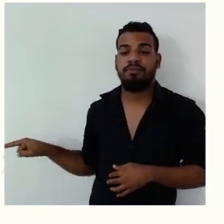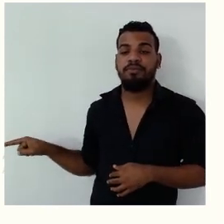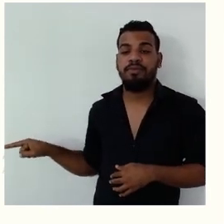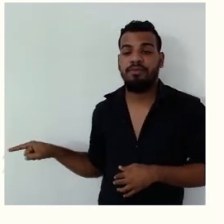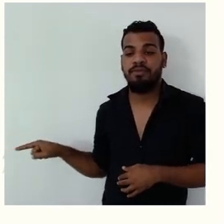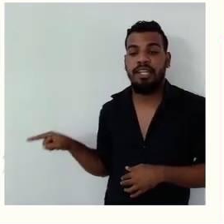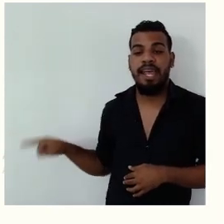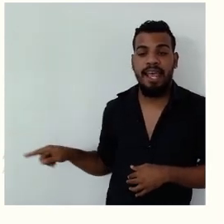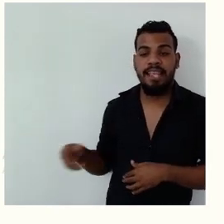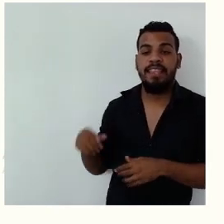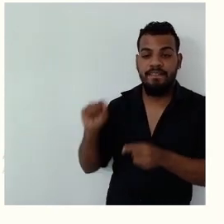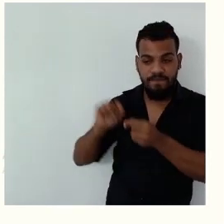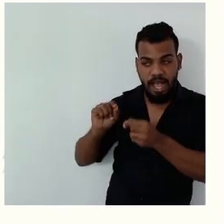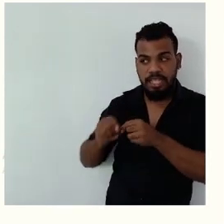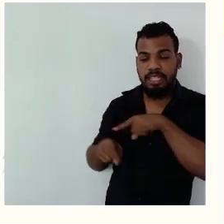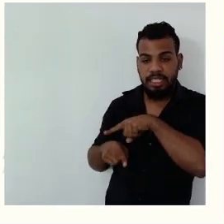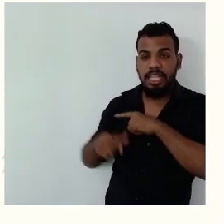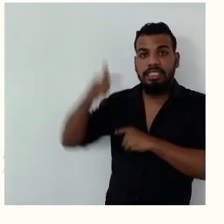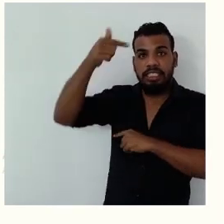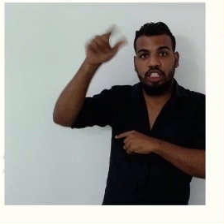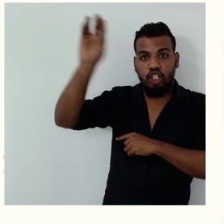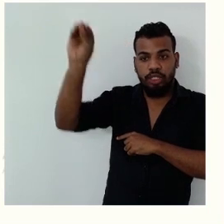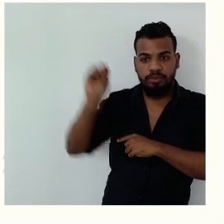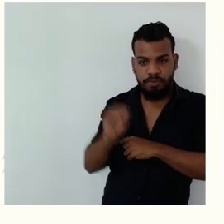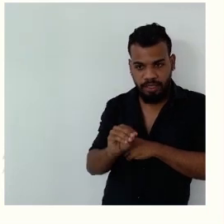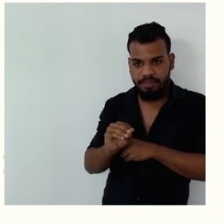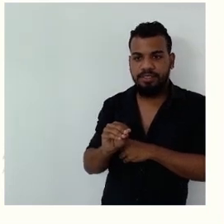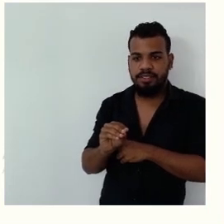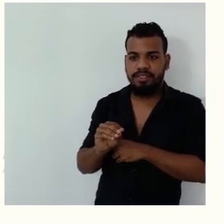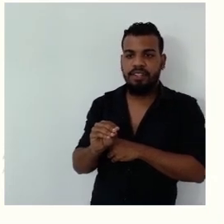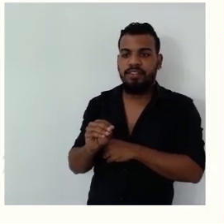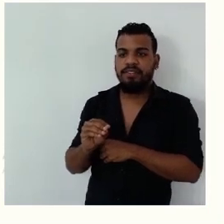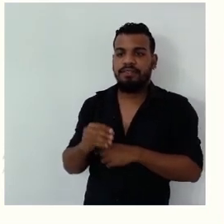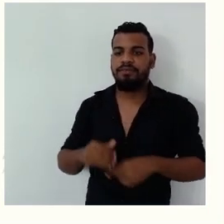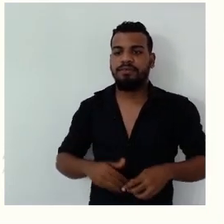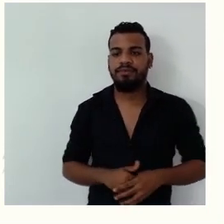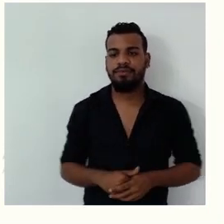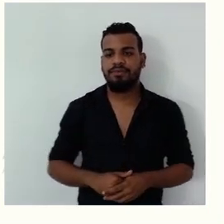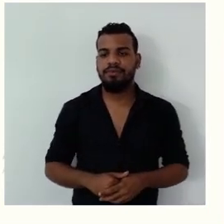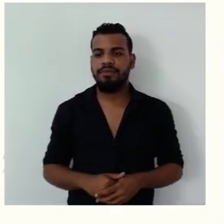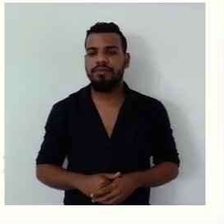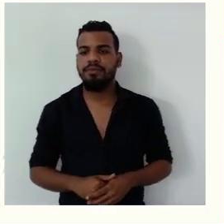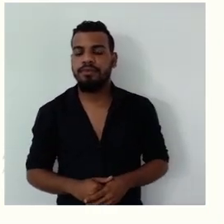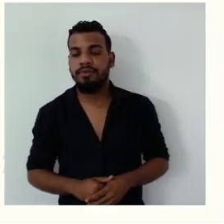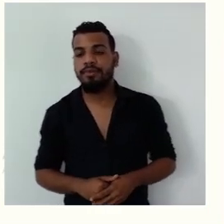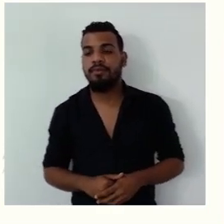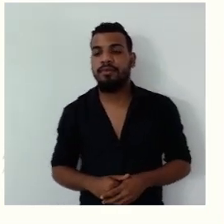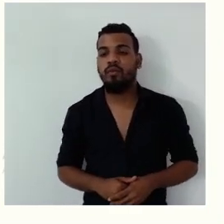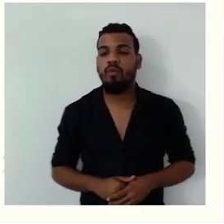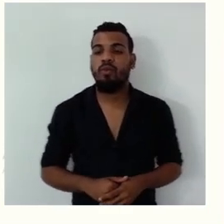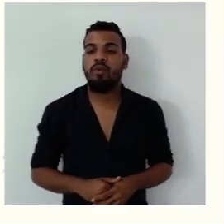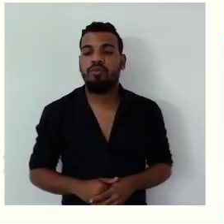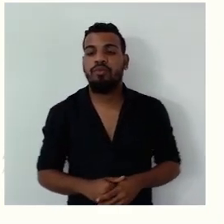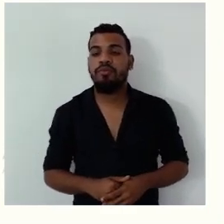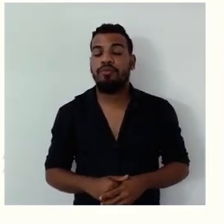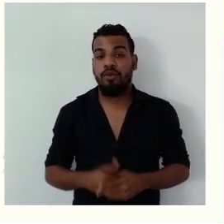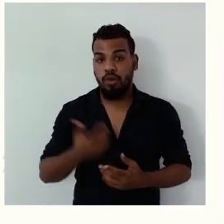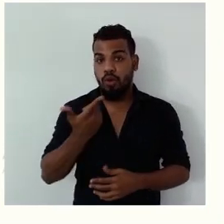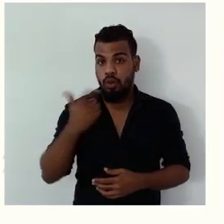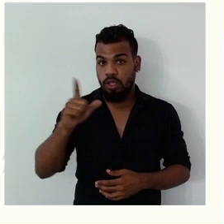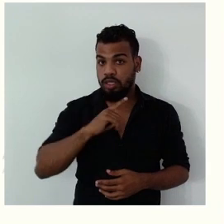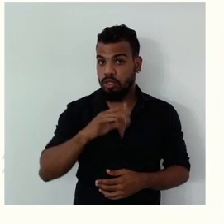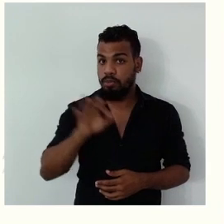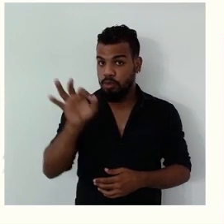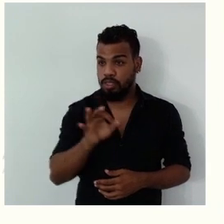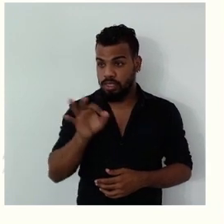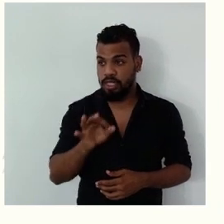de desconto de 28%. Beleza? Agora, outro tipo de questão, dando a